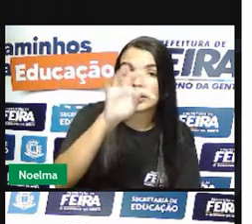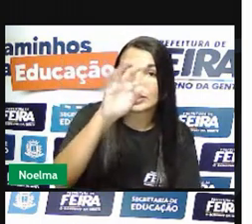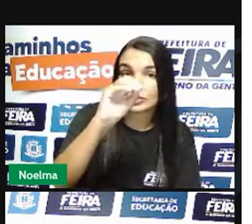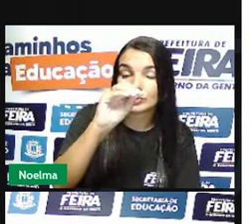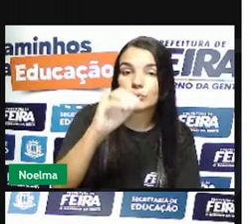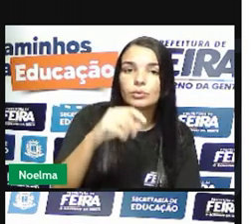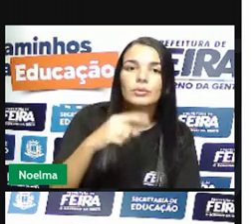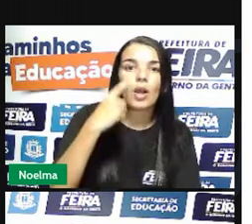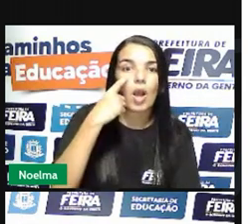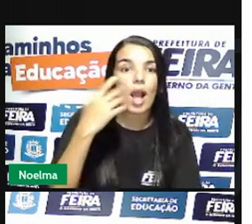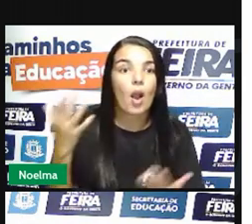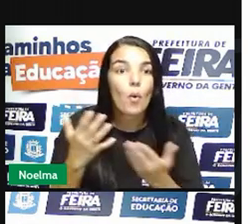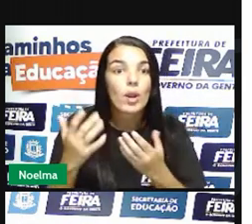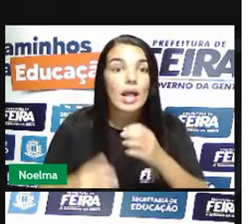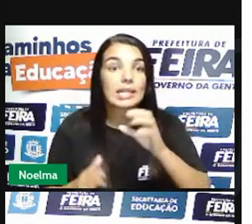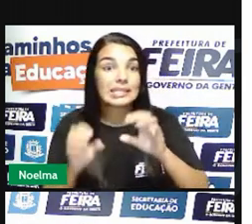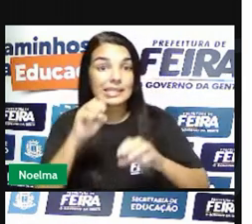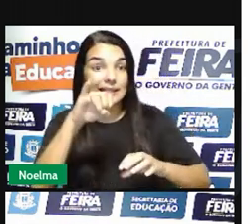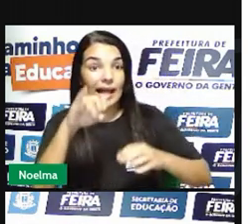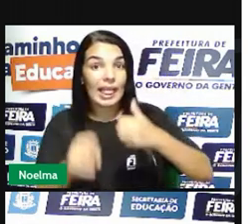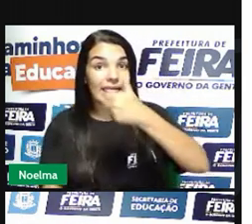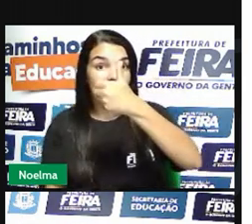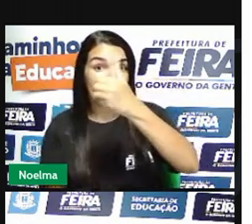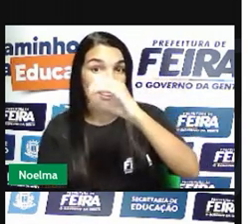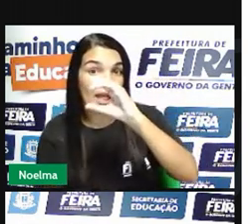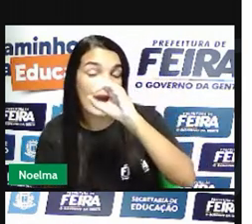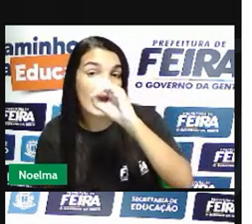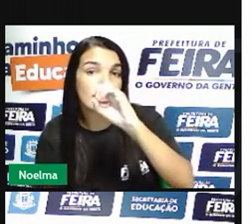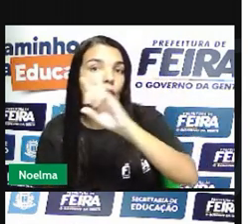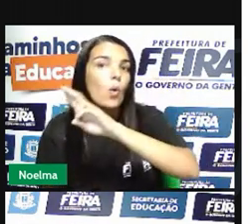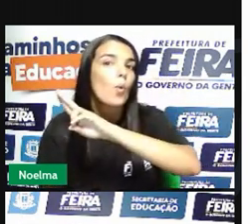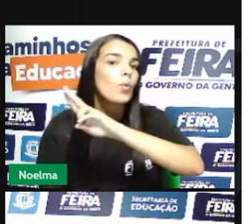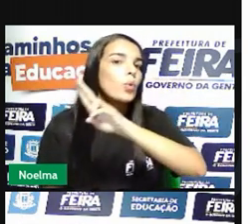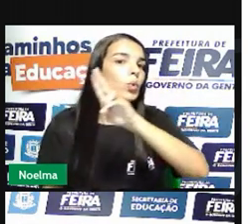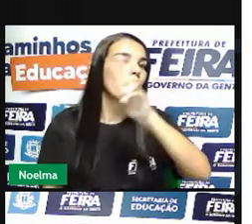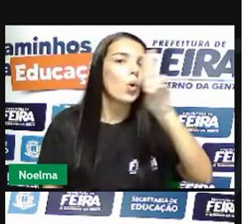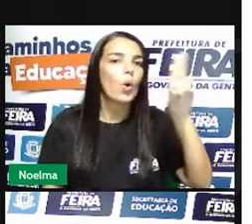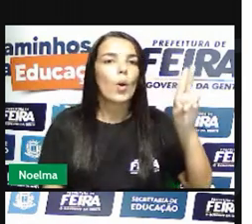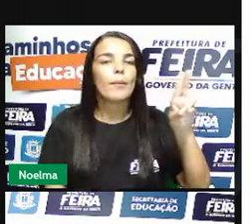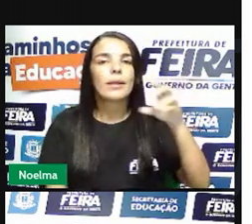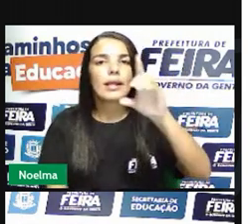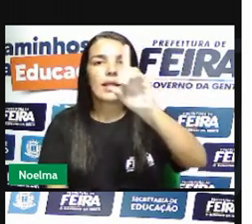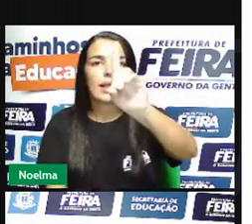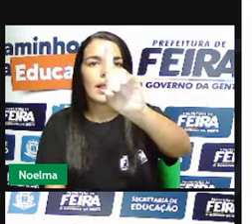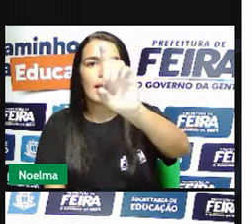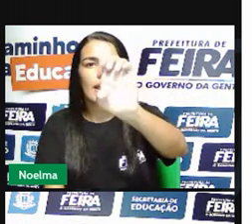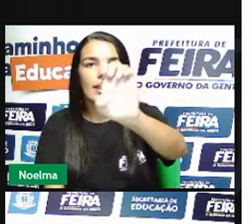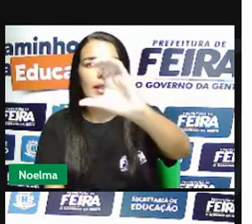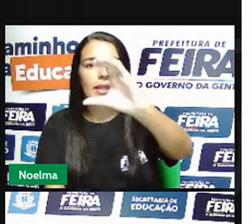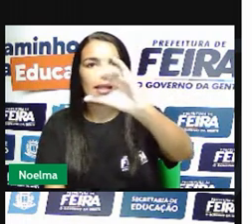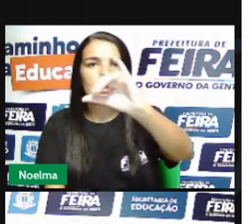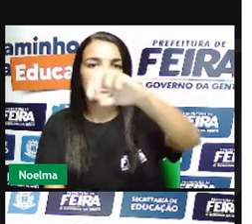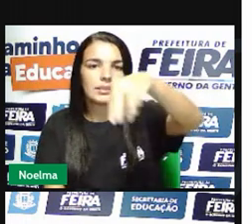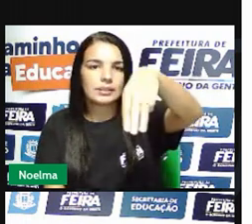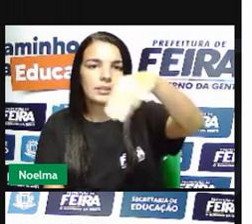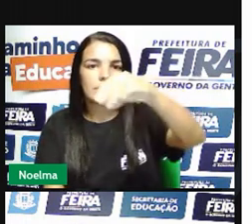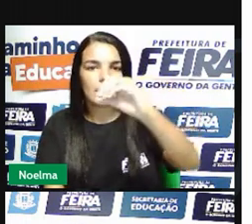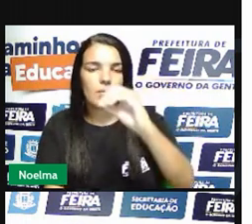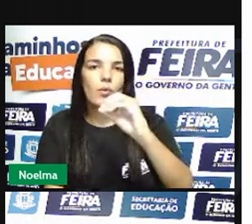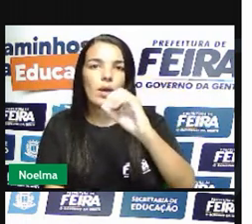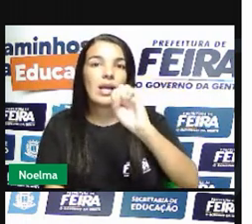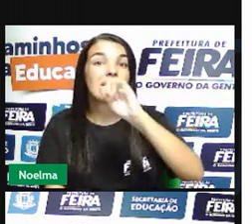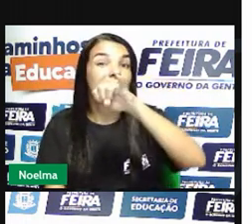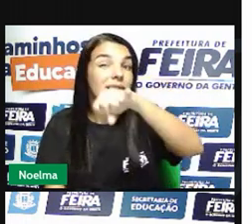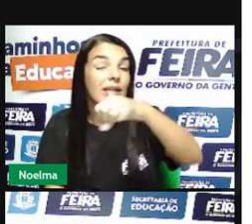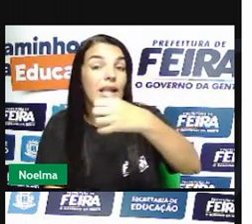um décimo que é de 10 um centésimo porque sobre sem